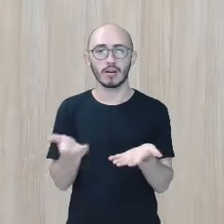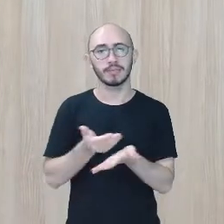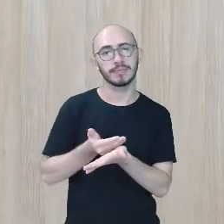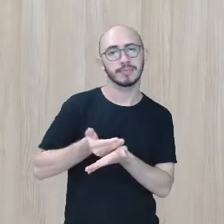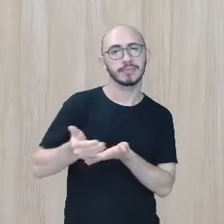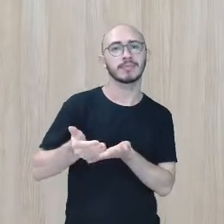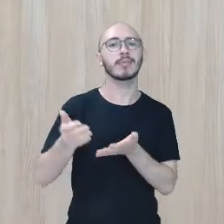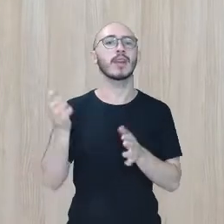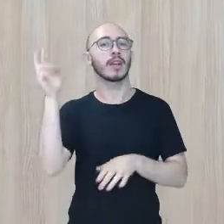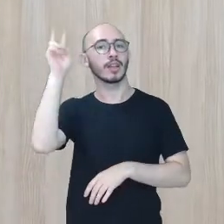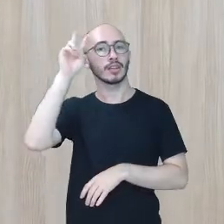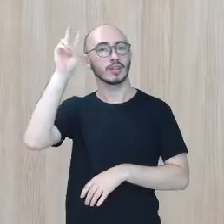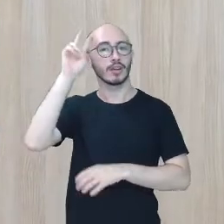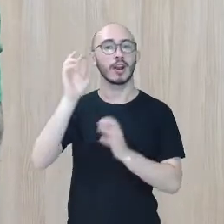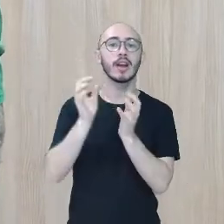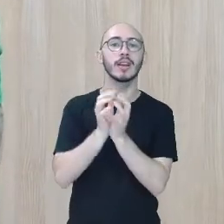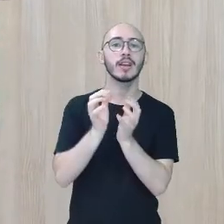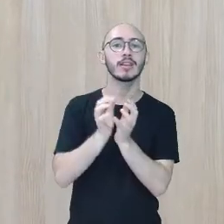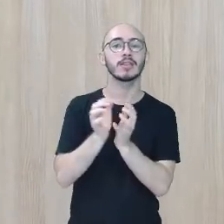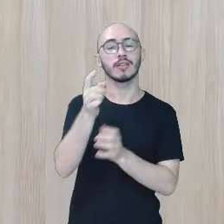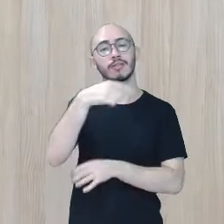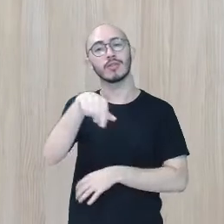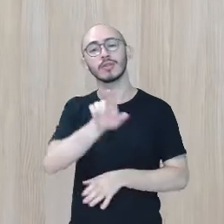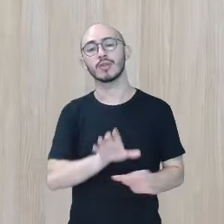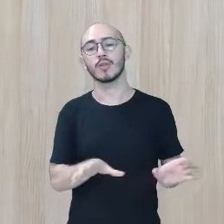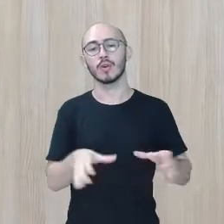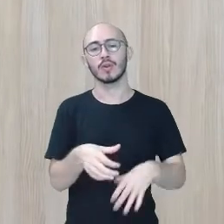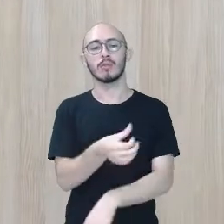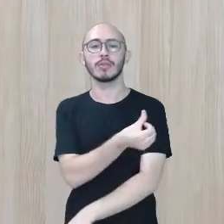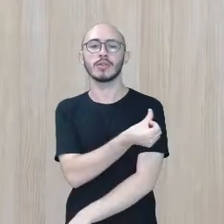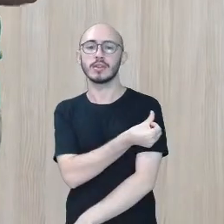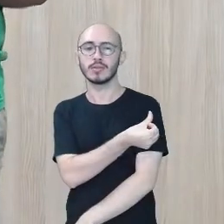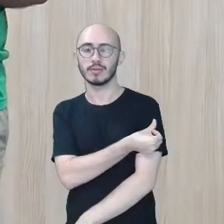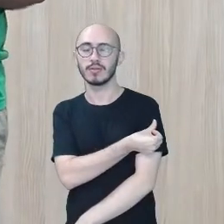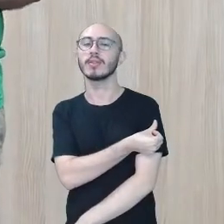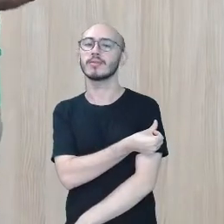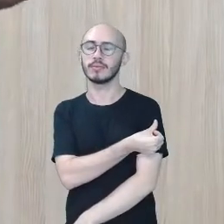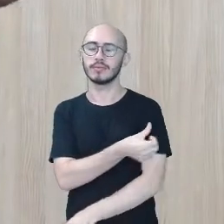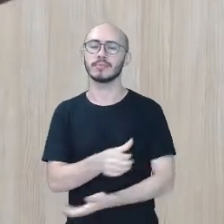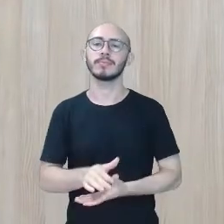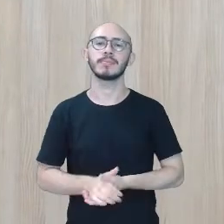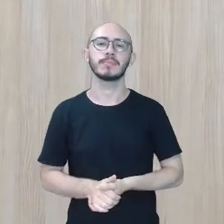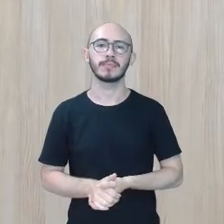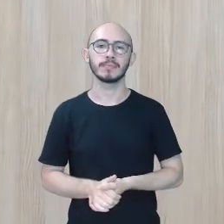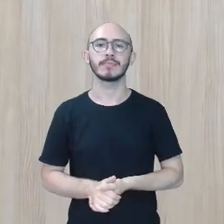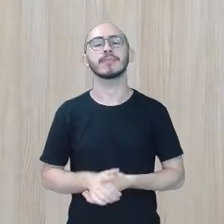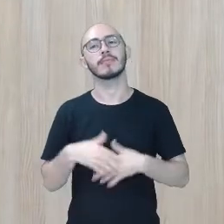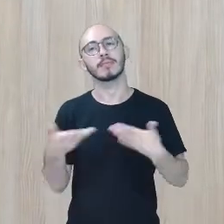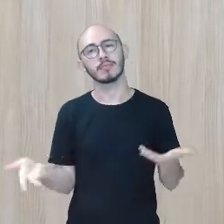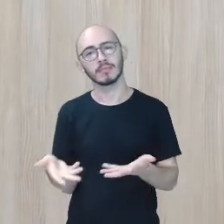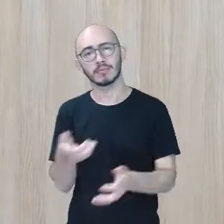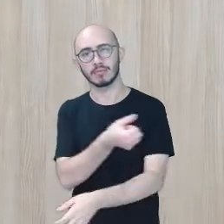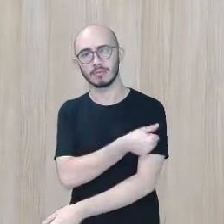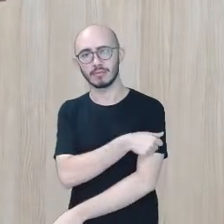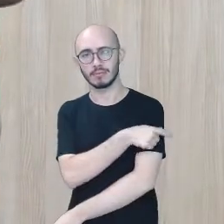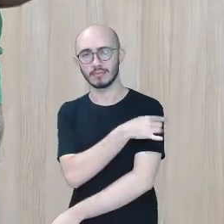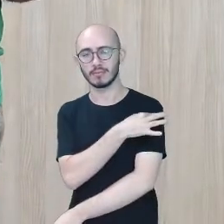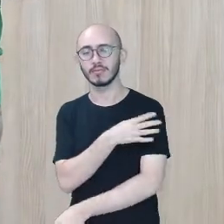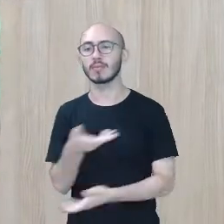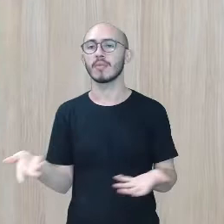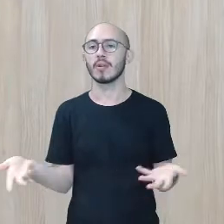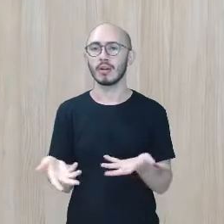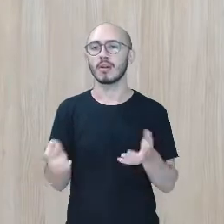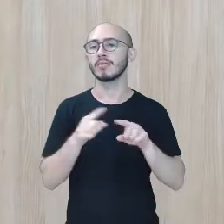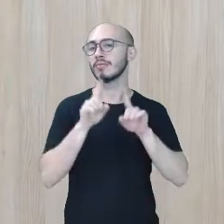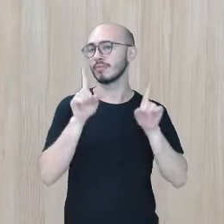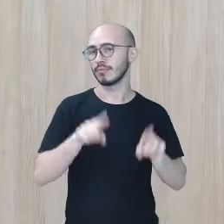do Recife para as turmas do 6º ano do ensino fundamental, anos finais, aqui do